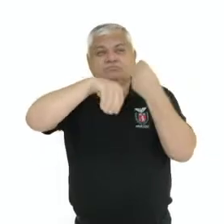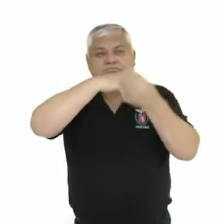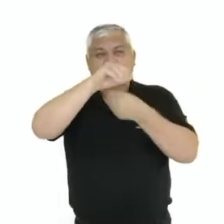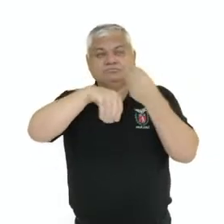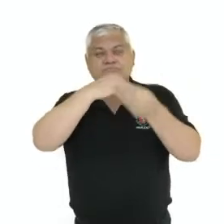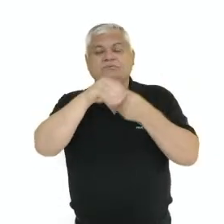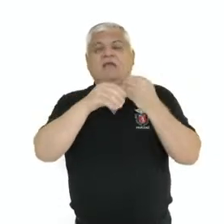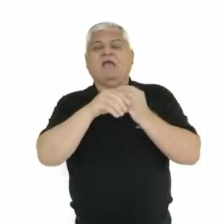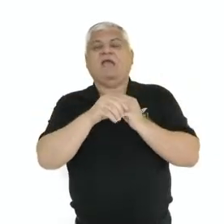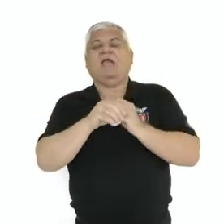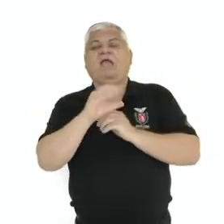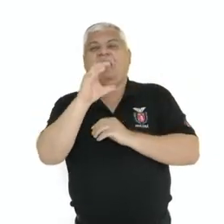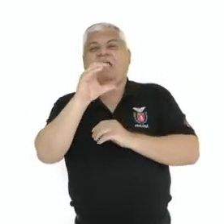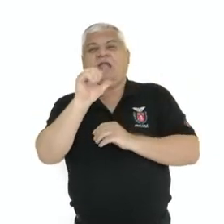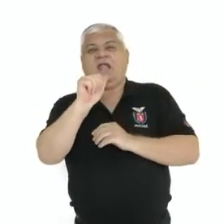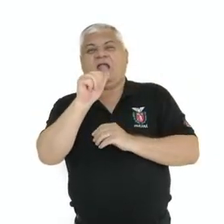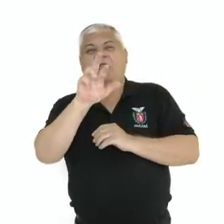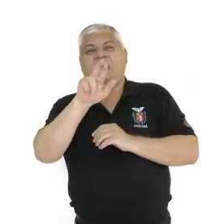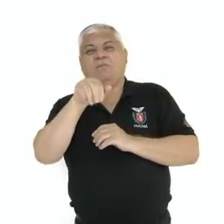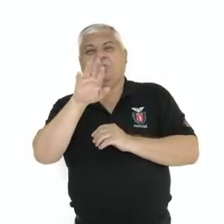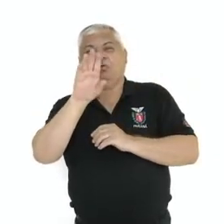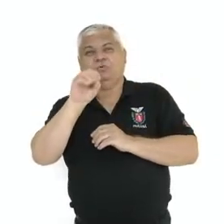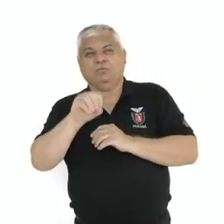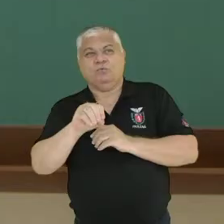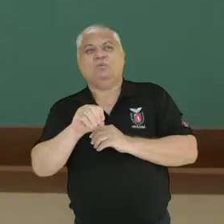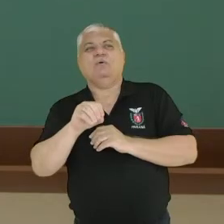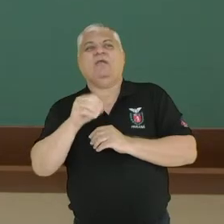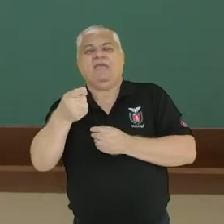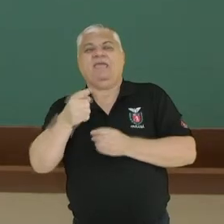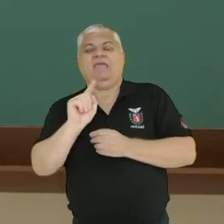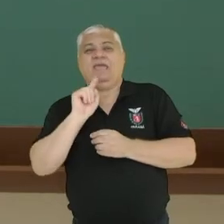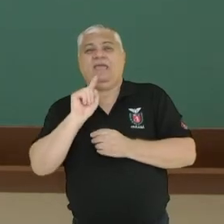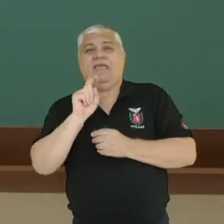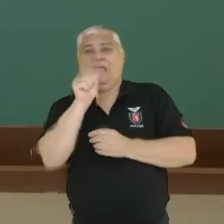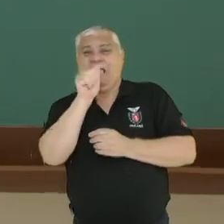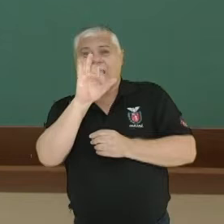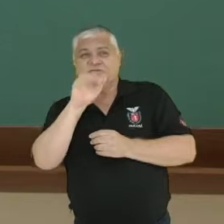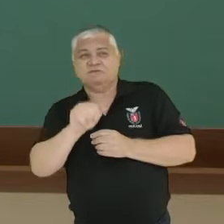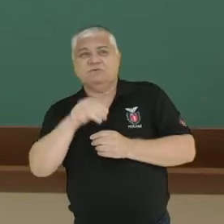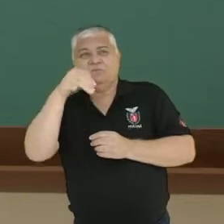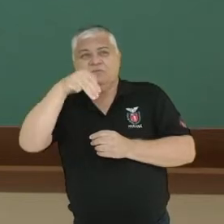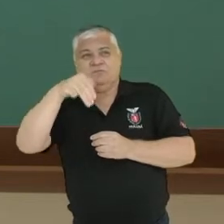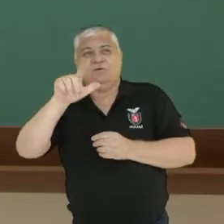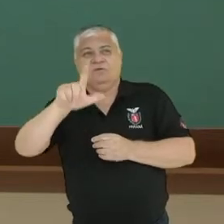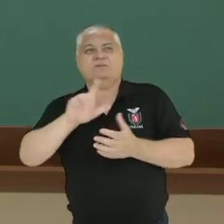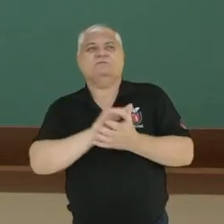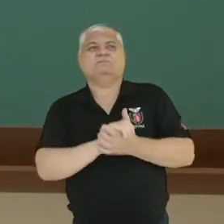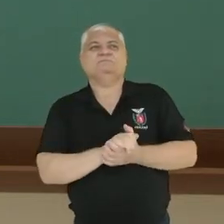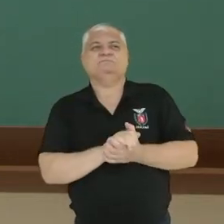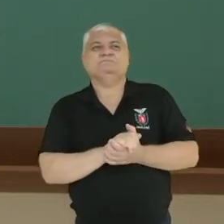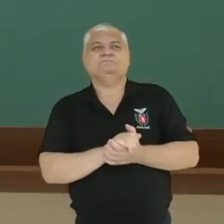de ácido carbônico, que é a substância ácida em milimol por litros.